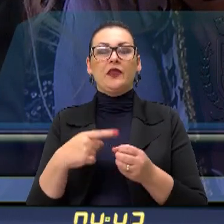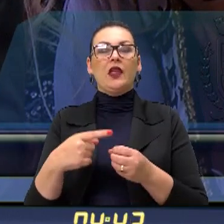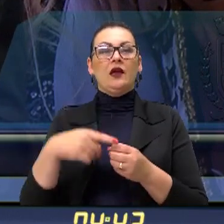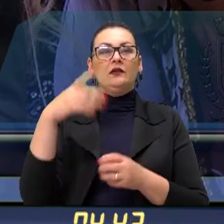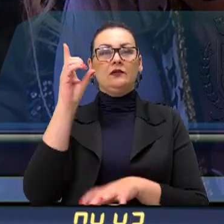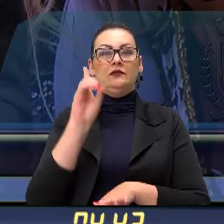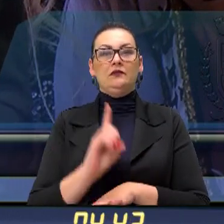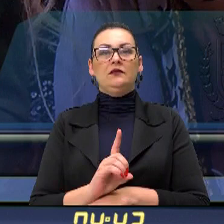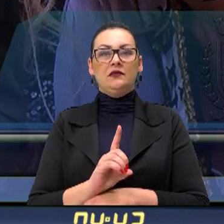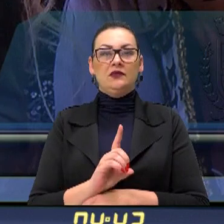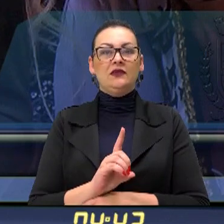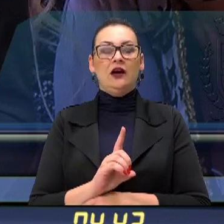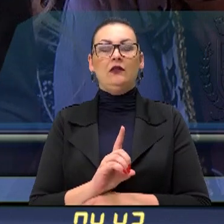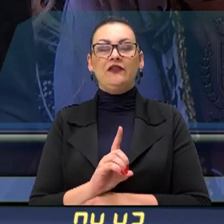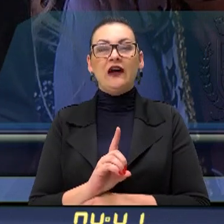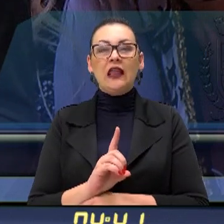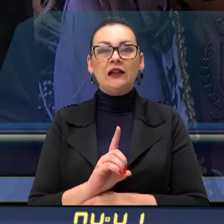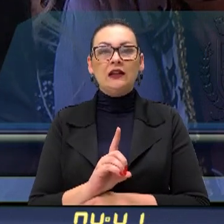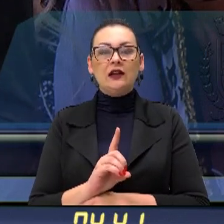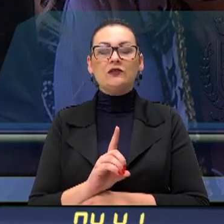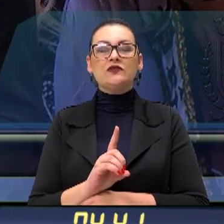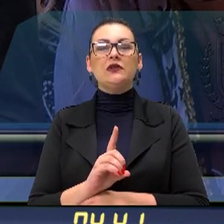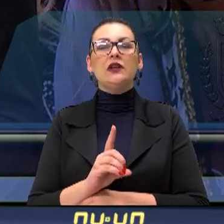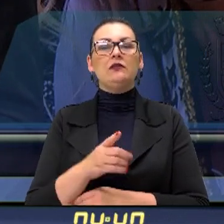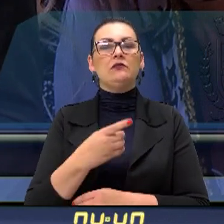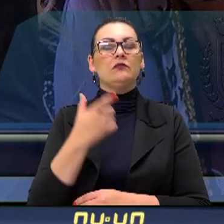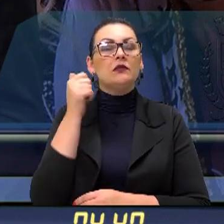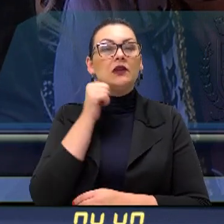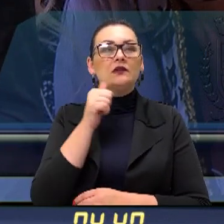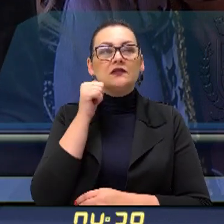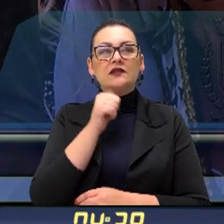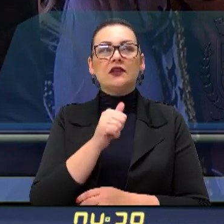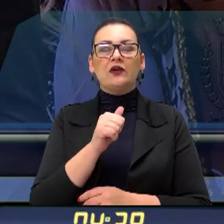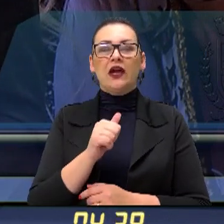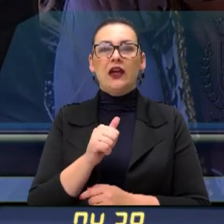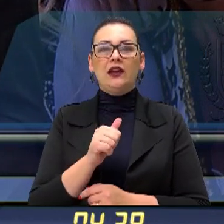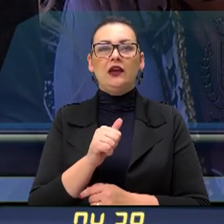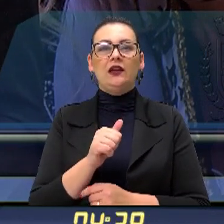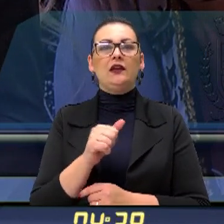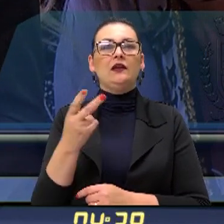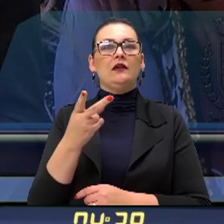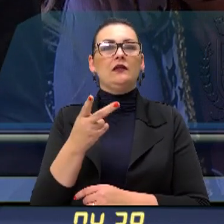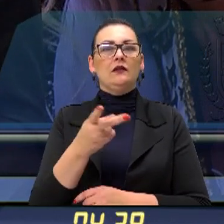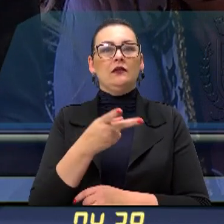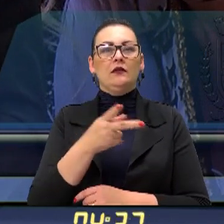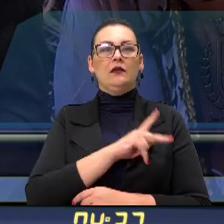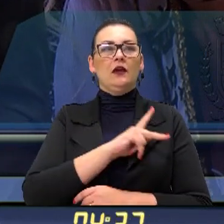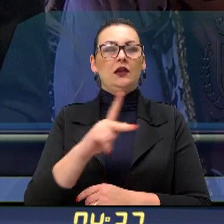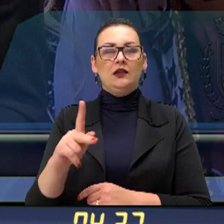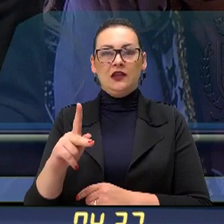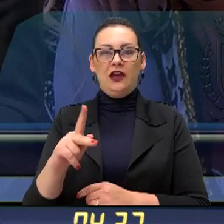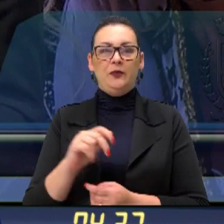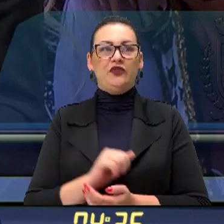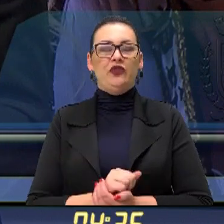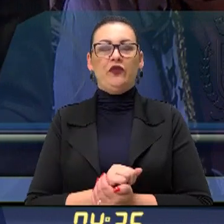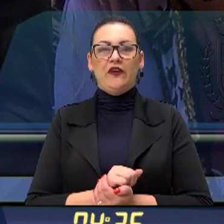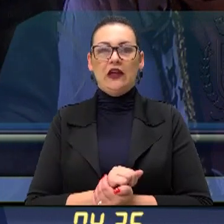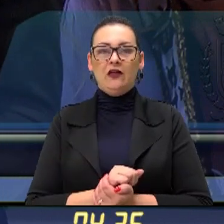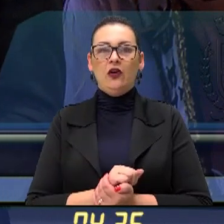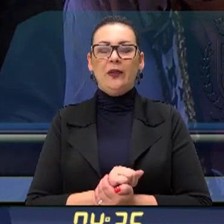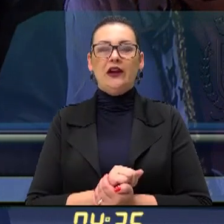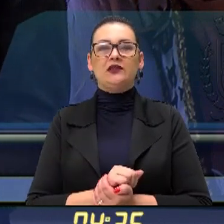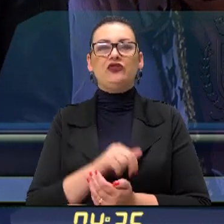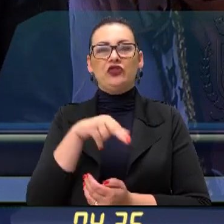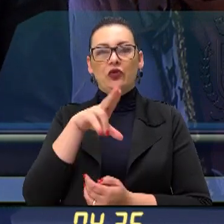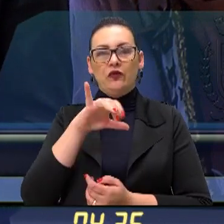Direitos das Mulheres, Yara Bonfante, também a vice-presidente Nicole Weber, e também